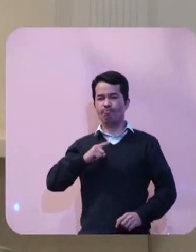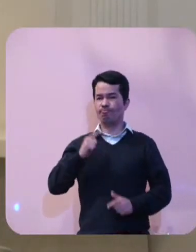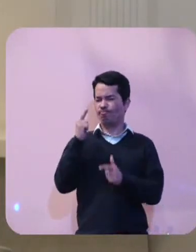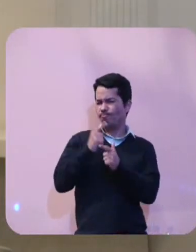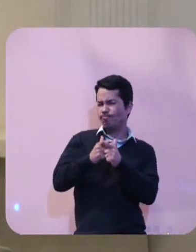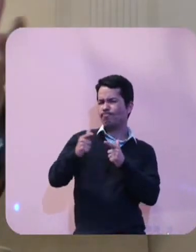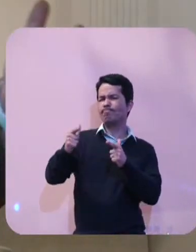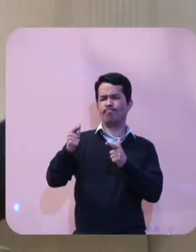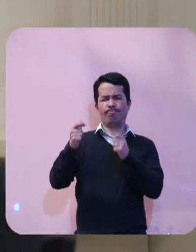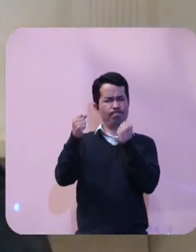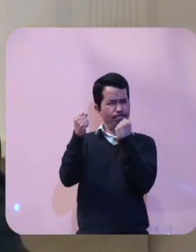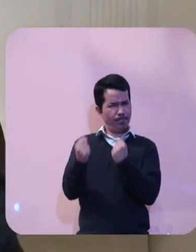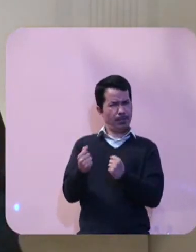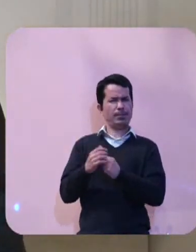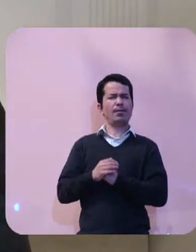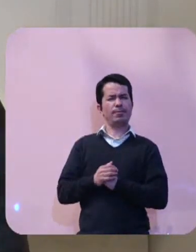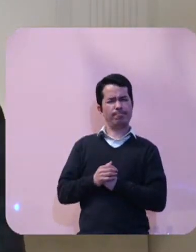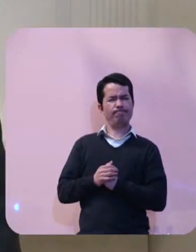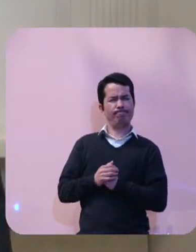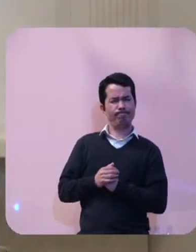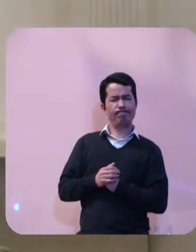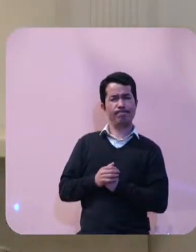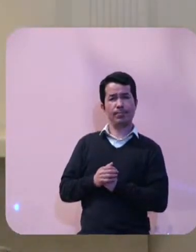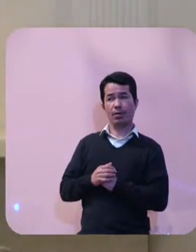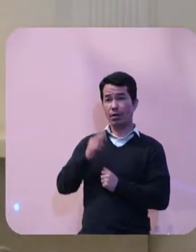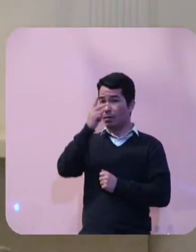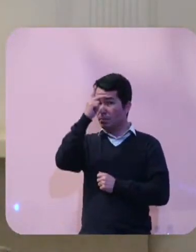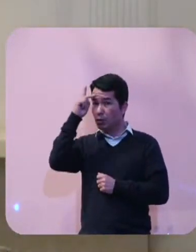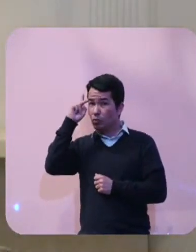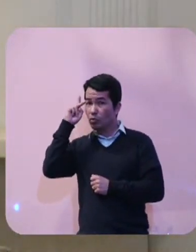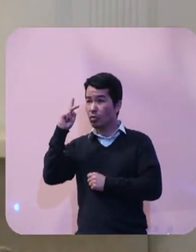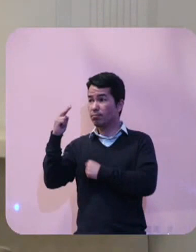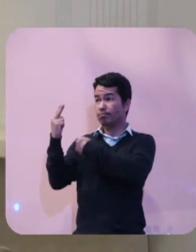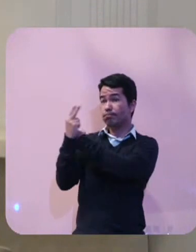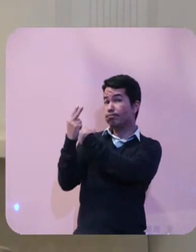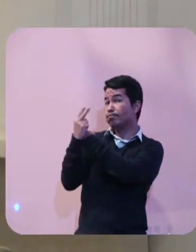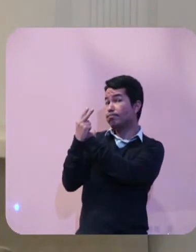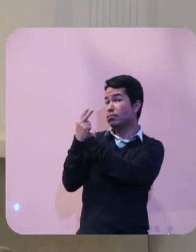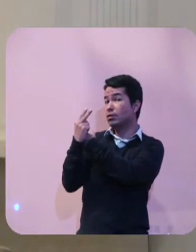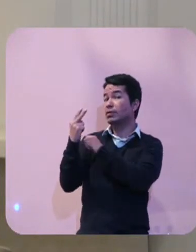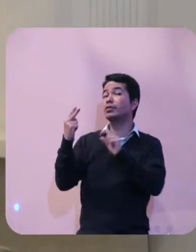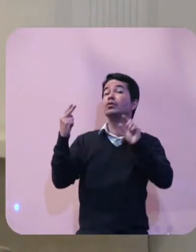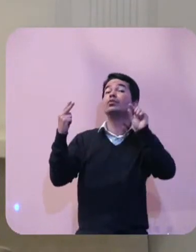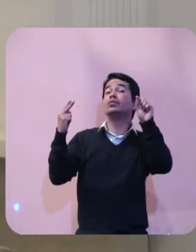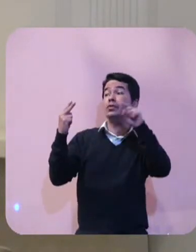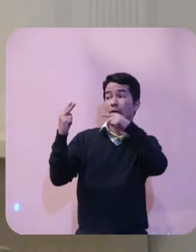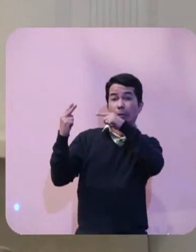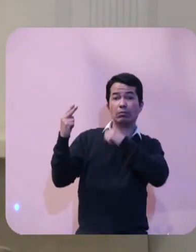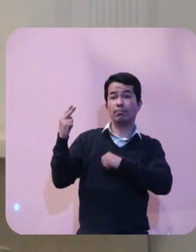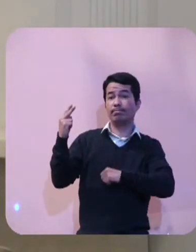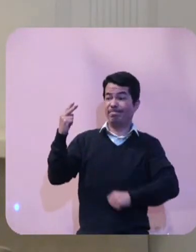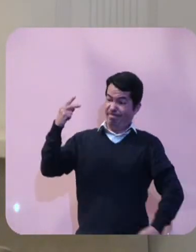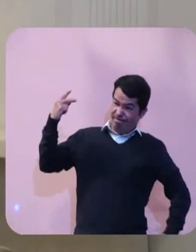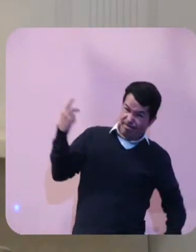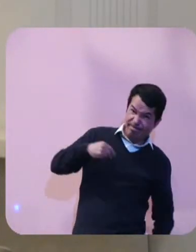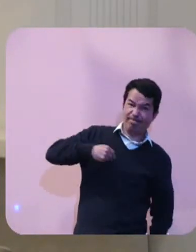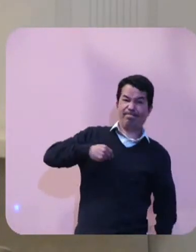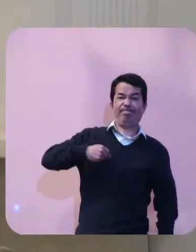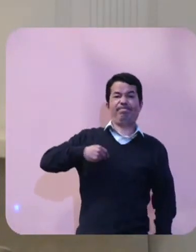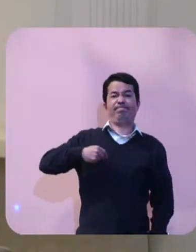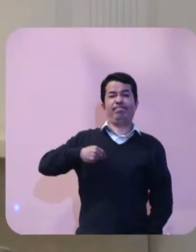que às vezes estão tratando do coração deles são pessoas que não têm abençoado, mas às vezes têm